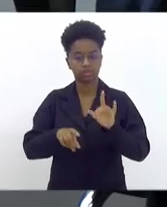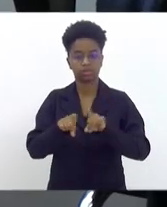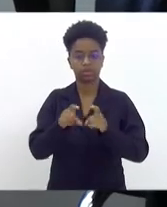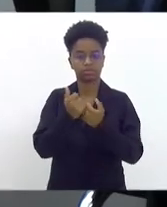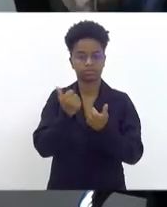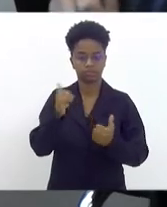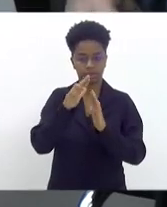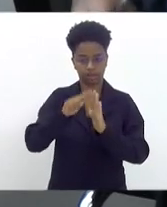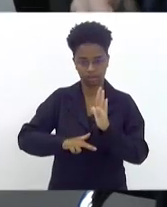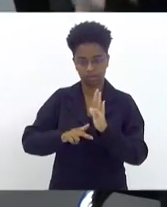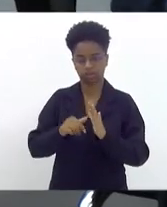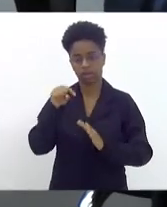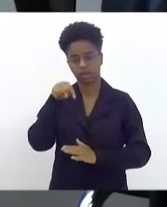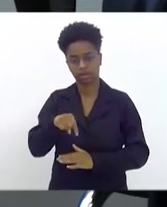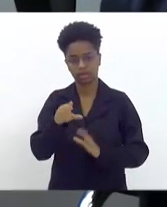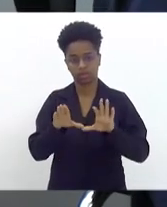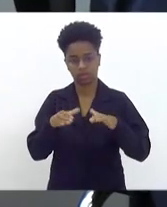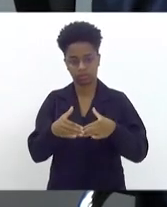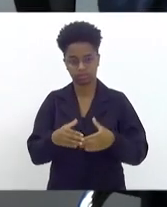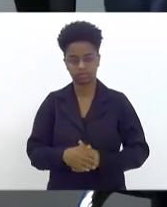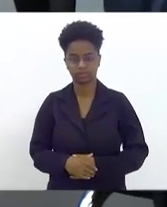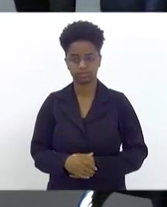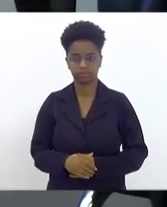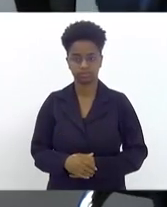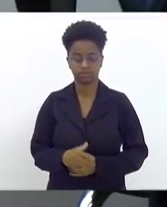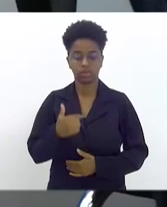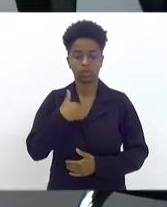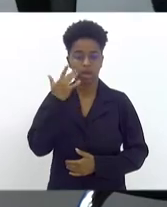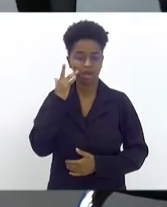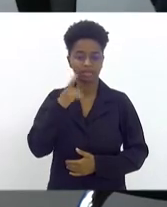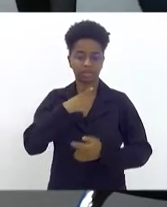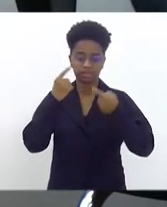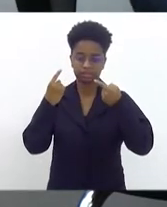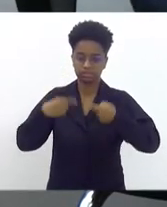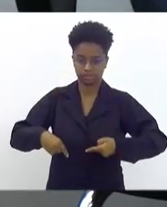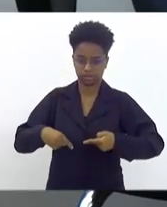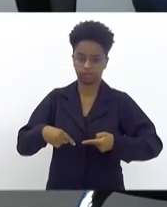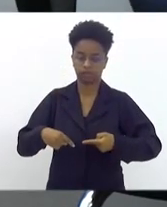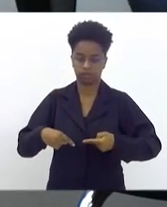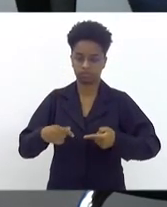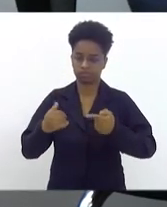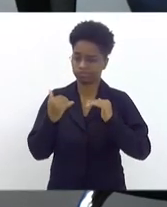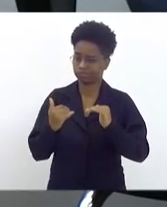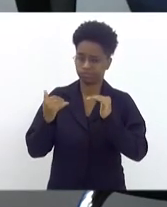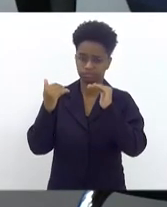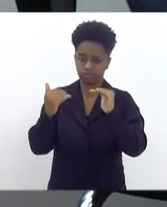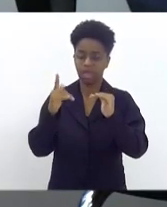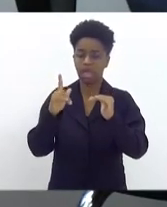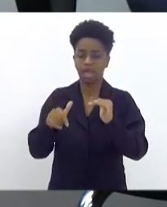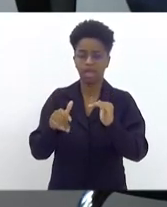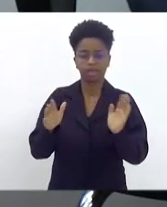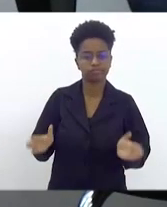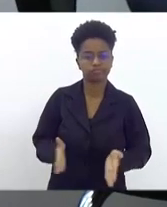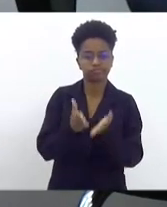sub-relator desta comissão. Uhum. Acho que nós temos um grande desafio, que é o de promover